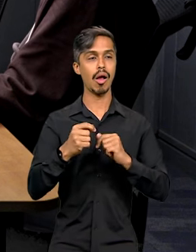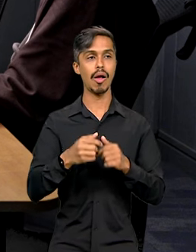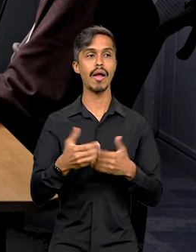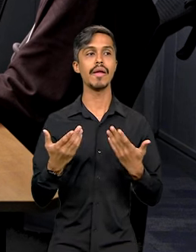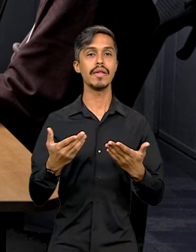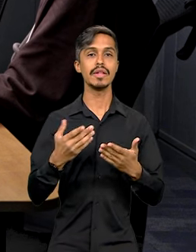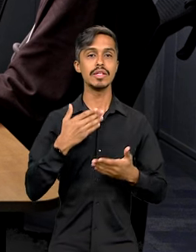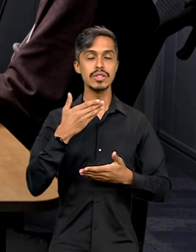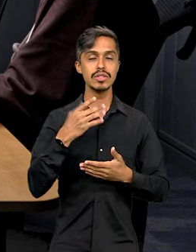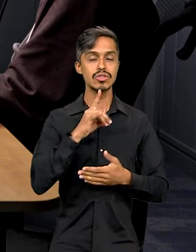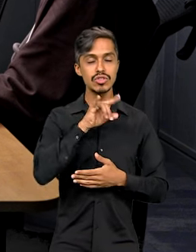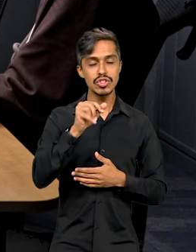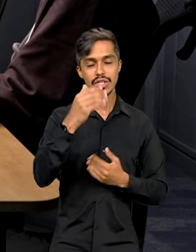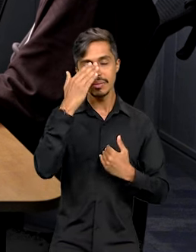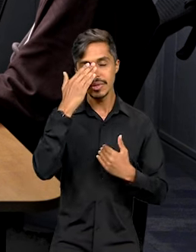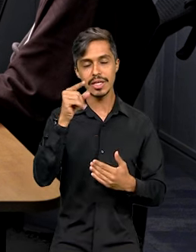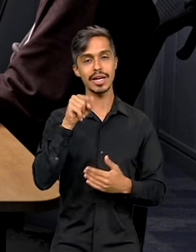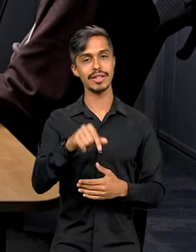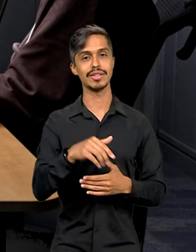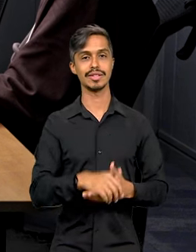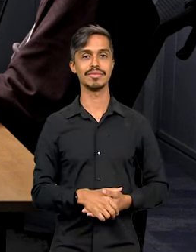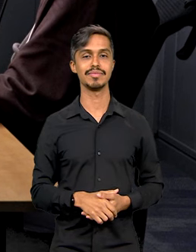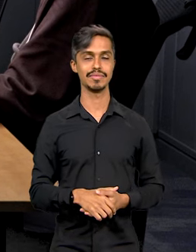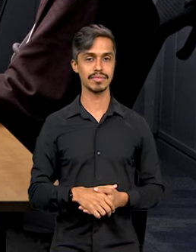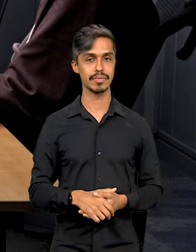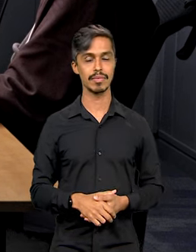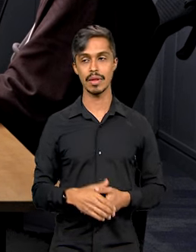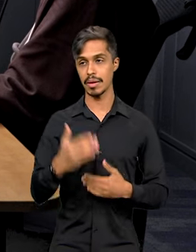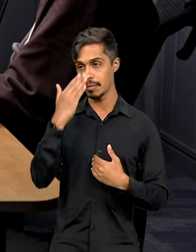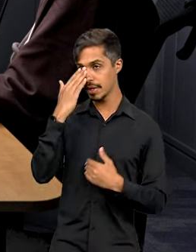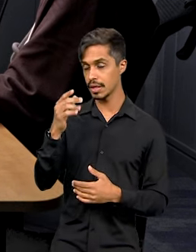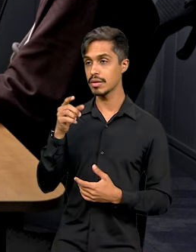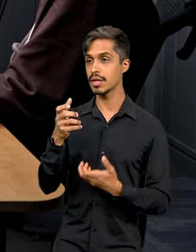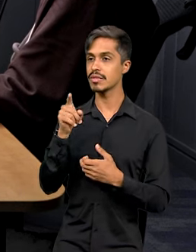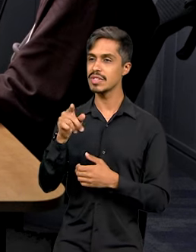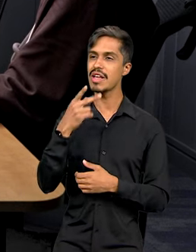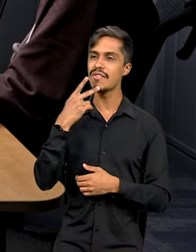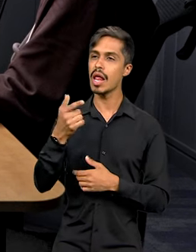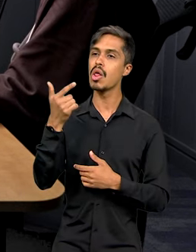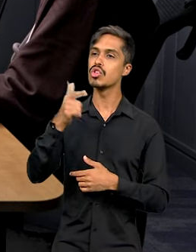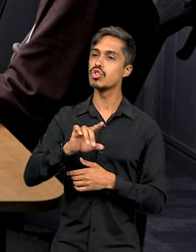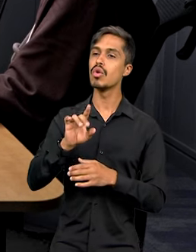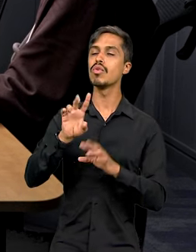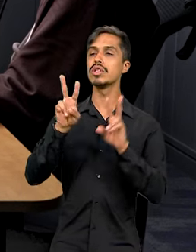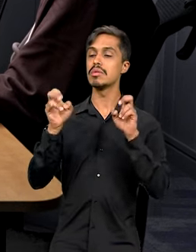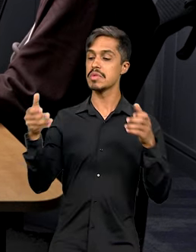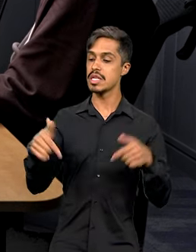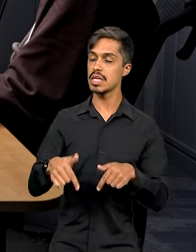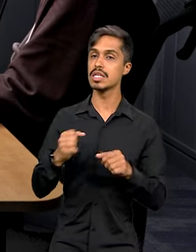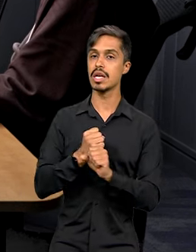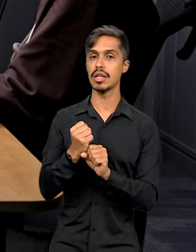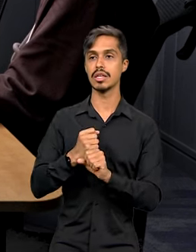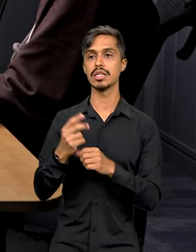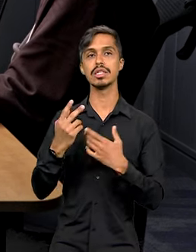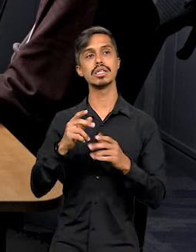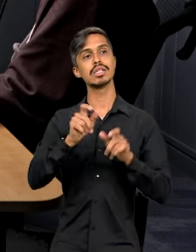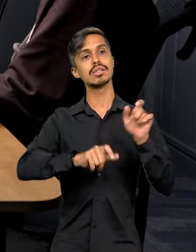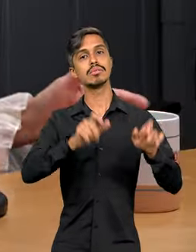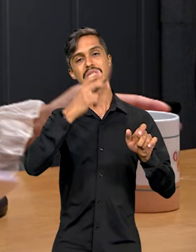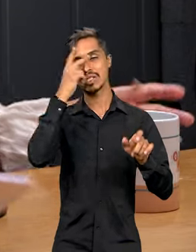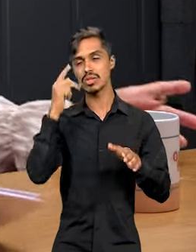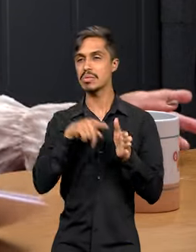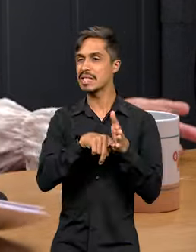compartir este diálogo aqui obrigado Erica obrigado senhor vou pedir que o senhor repita o tema deste ano para que as pessoas procurem na